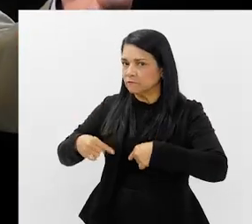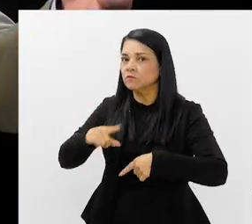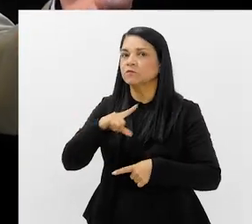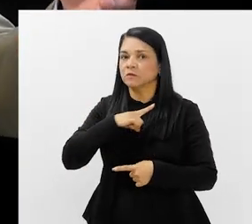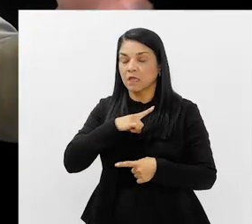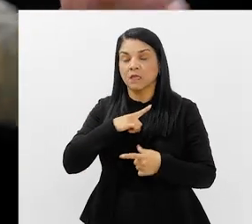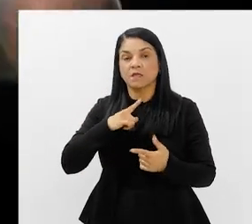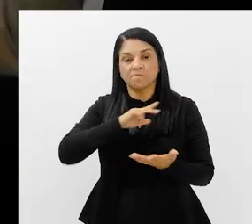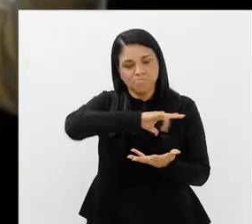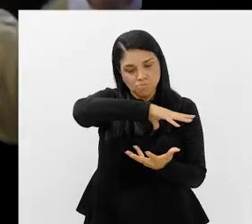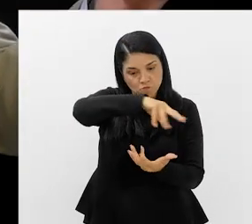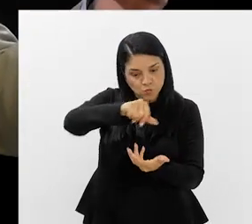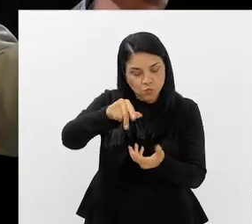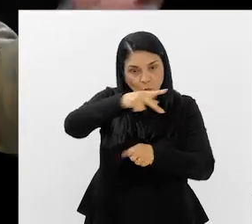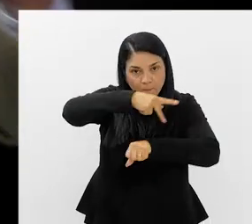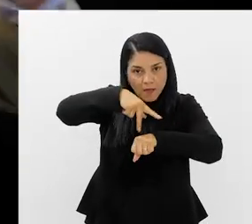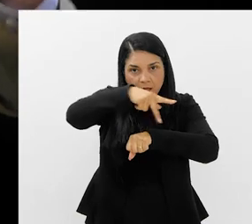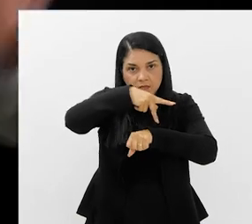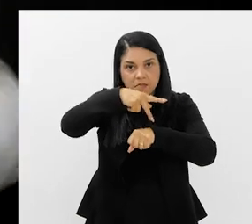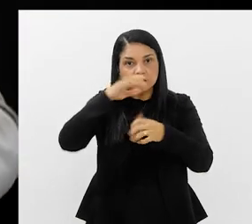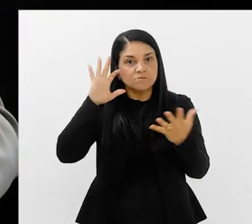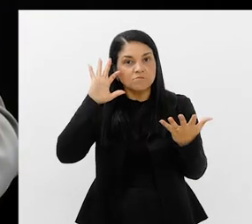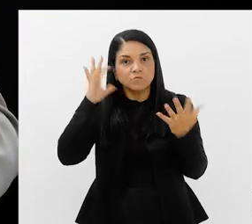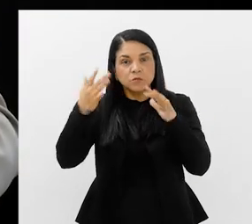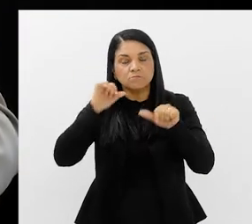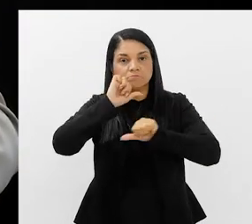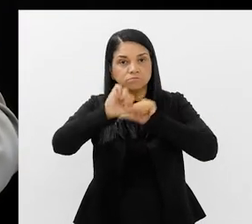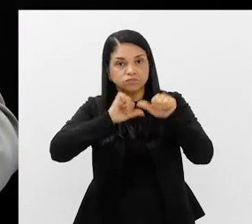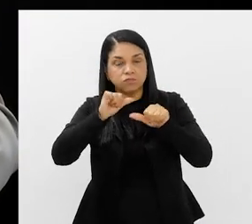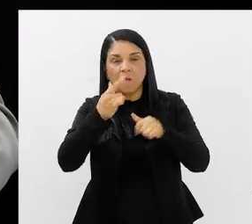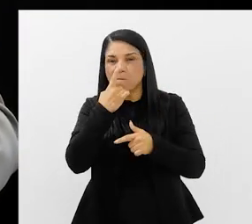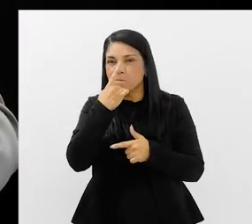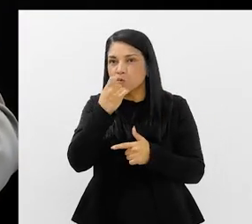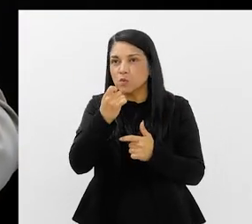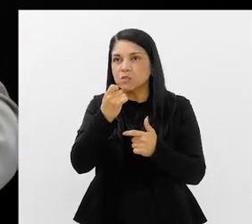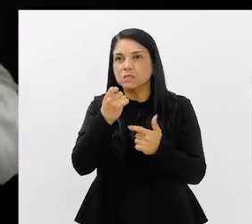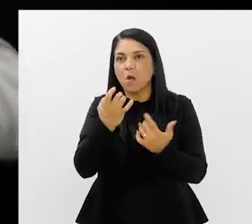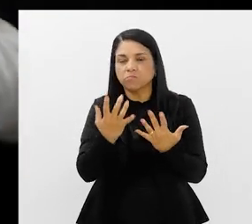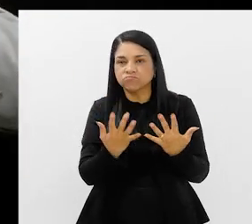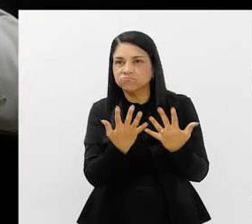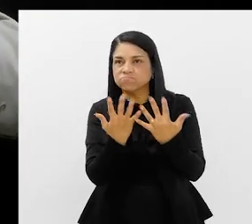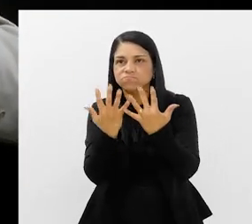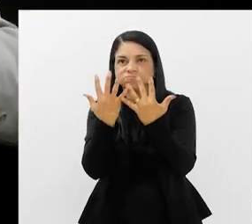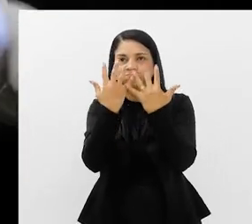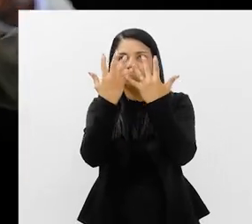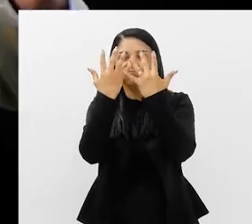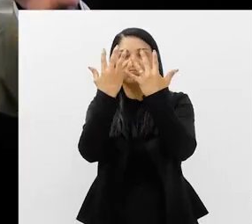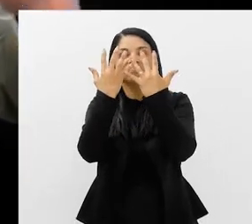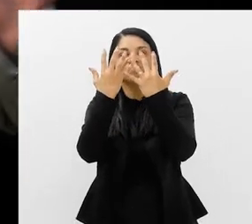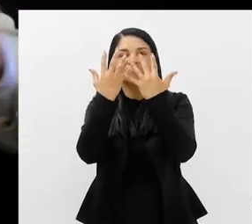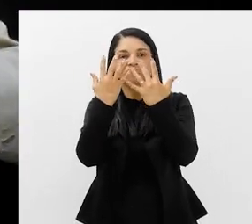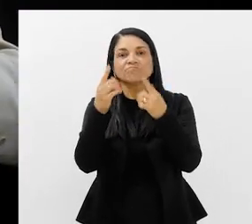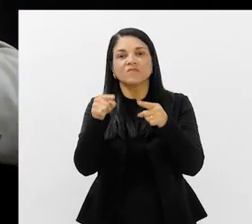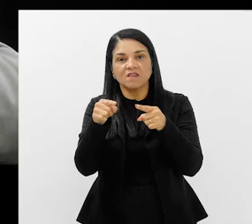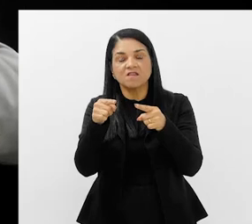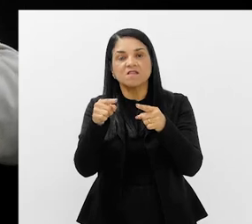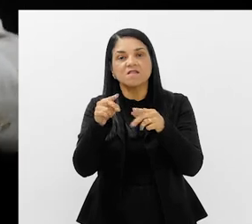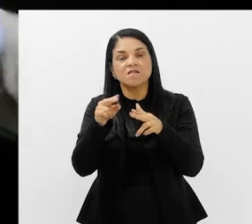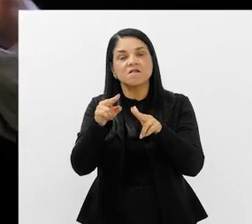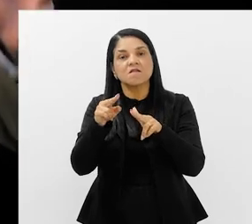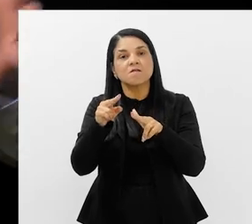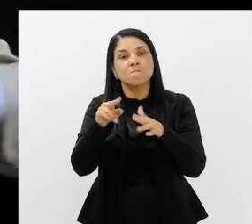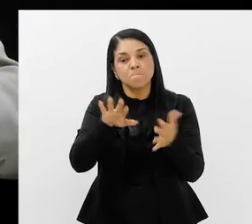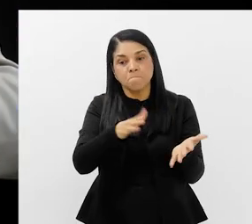grande desafio. Se todos os países, eu costumo dizer que a questão das mudanças climáticas, a poluição atmosférica, que é isso que a gente está falando, sim,